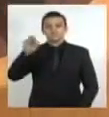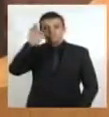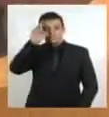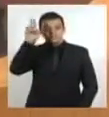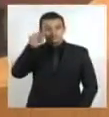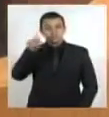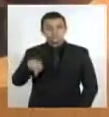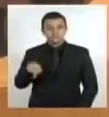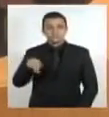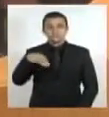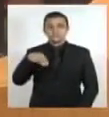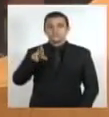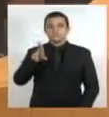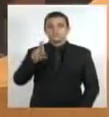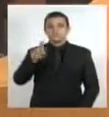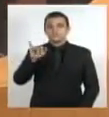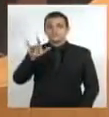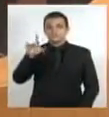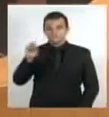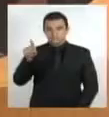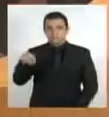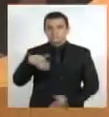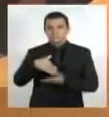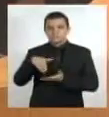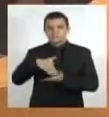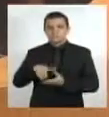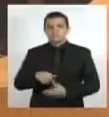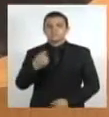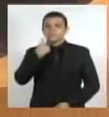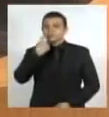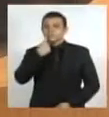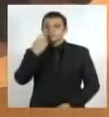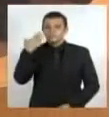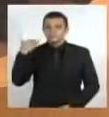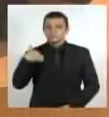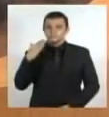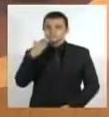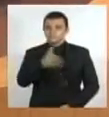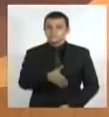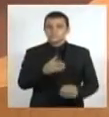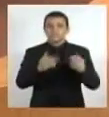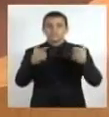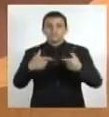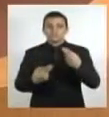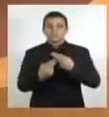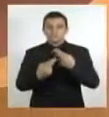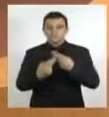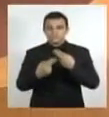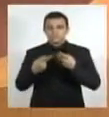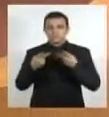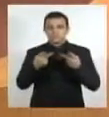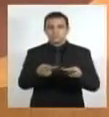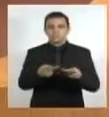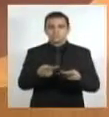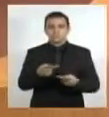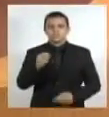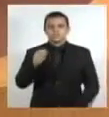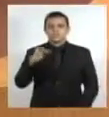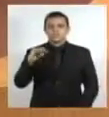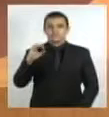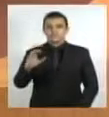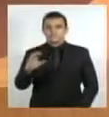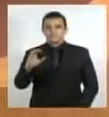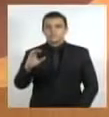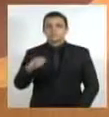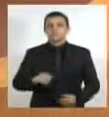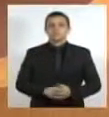Sexta-feira, nós estivemos no município de Timon, visitando as APACs,